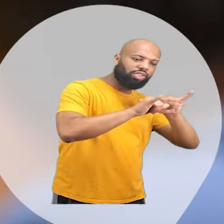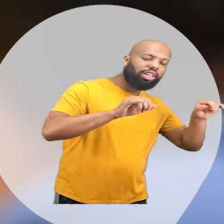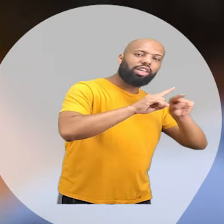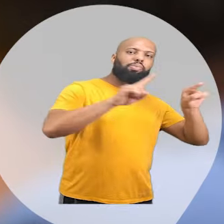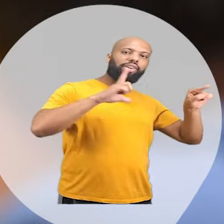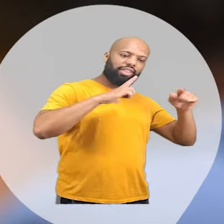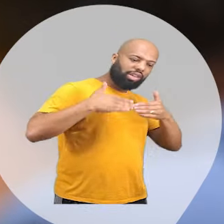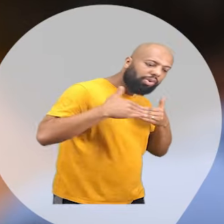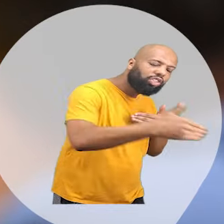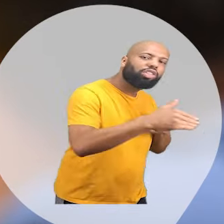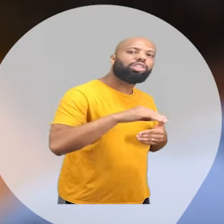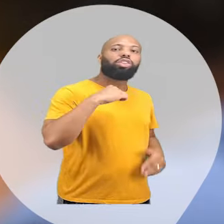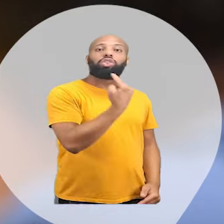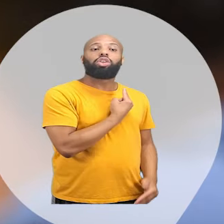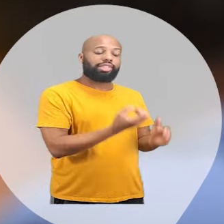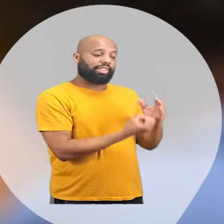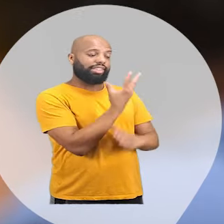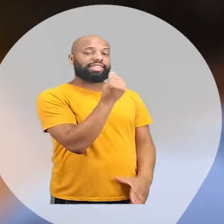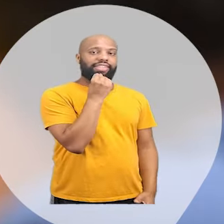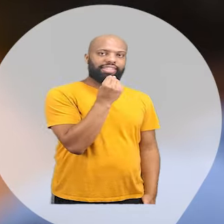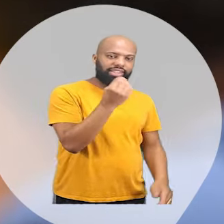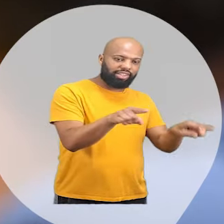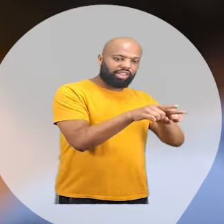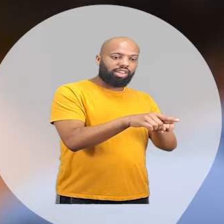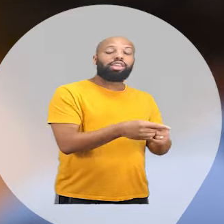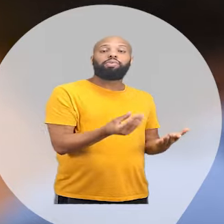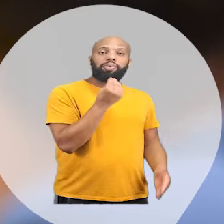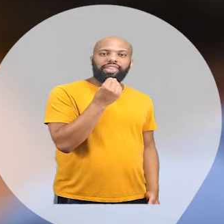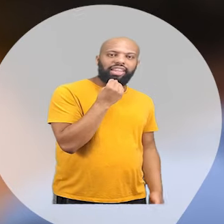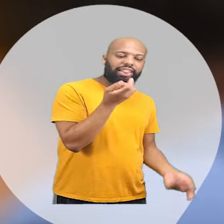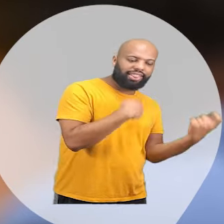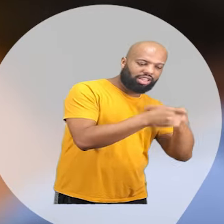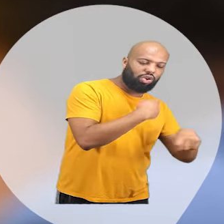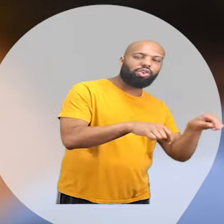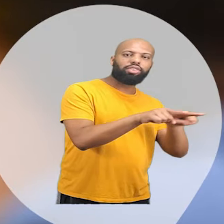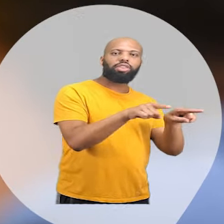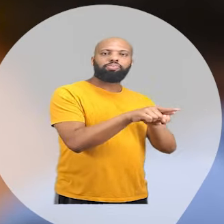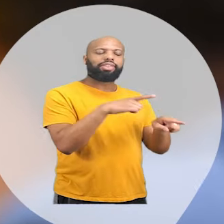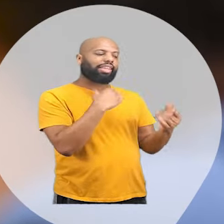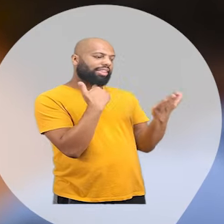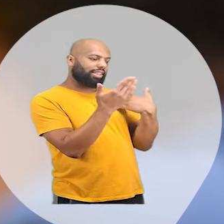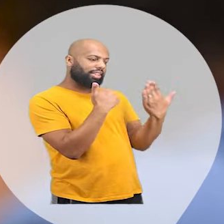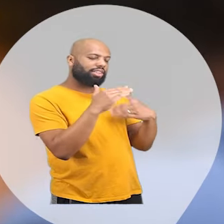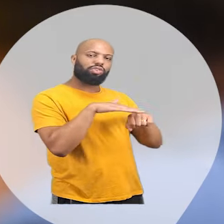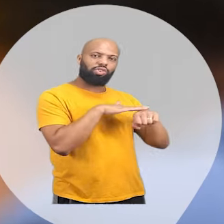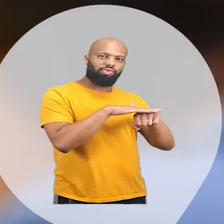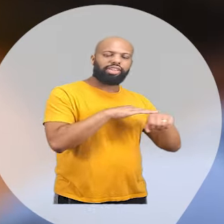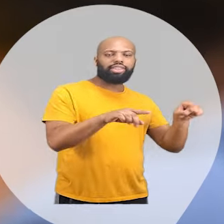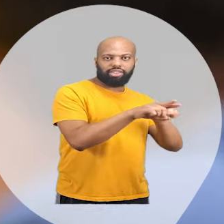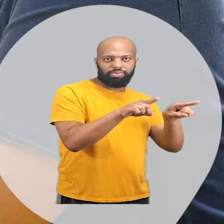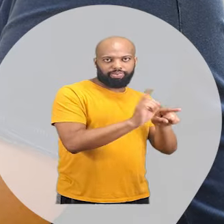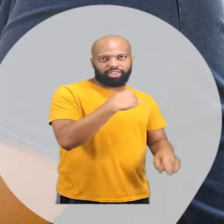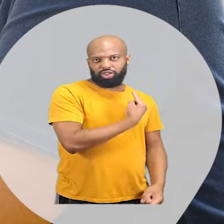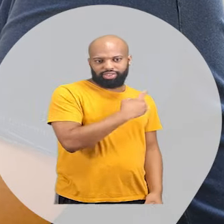e como Mas a partir disso a gente gera também oportunidade oportunidades negócio oportunidades de diálogos de conversa como a gente